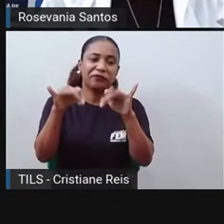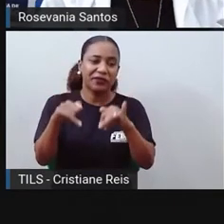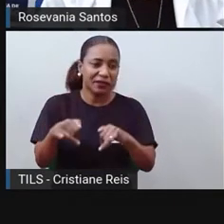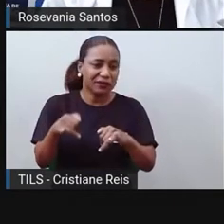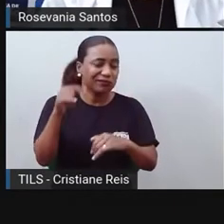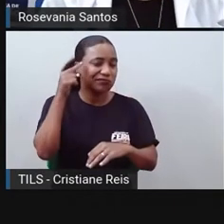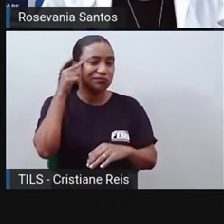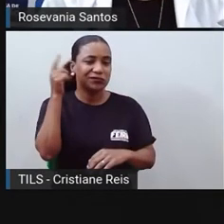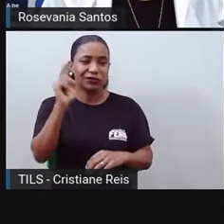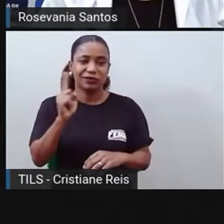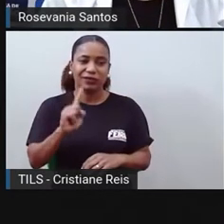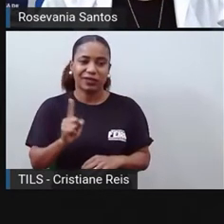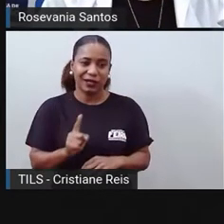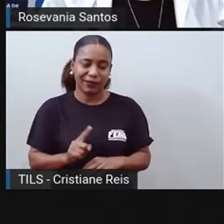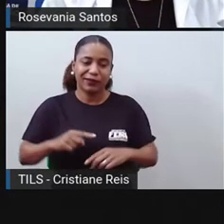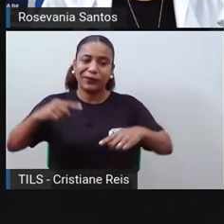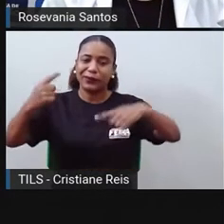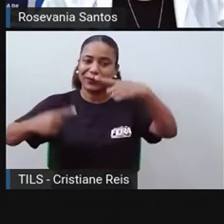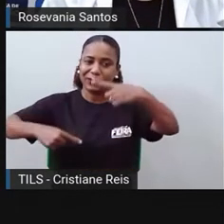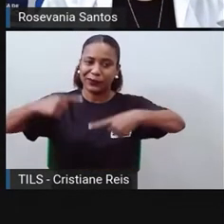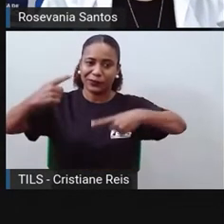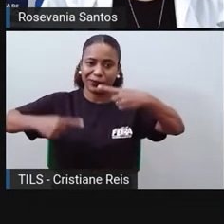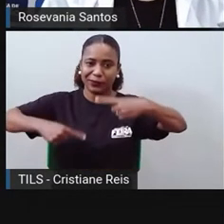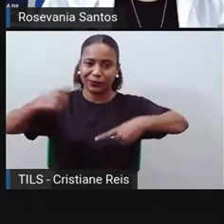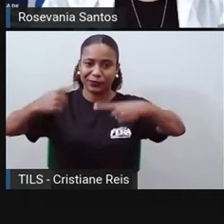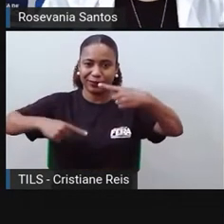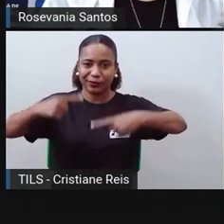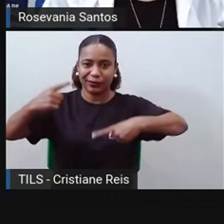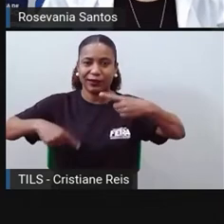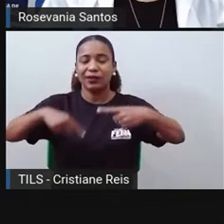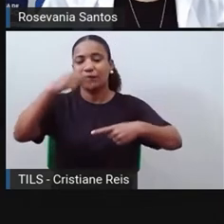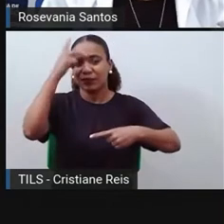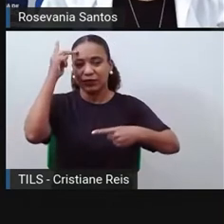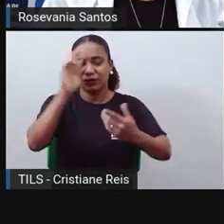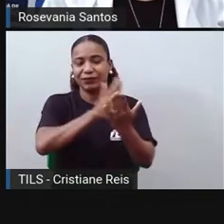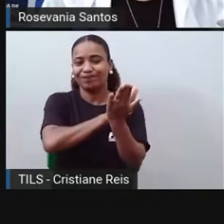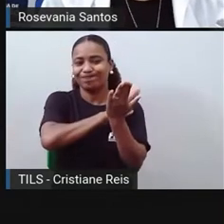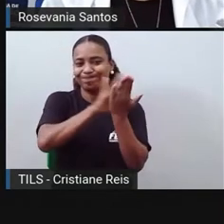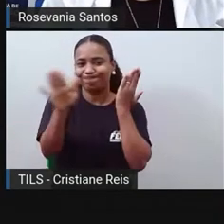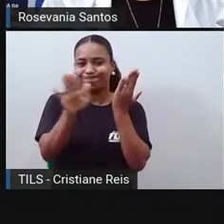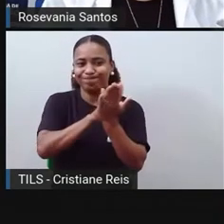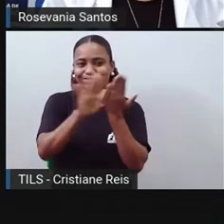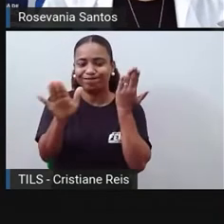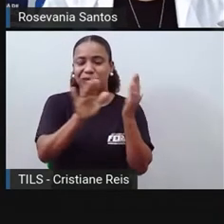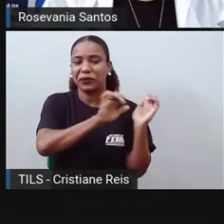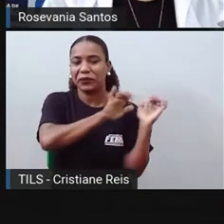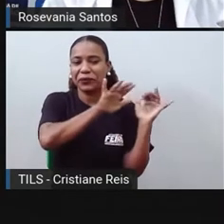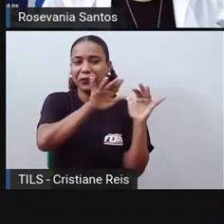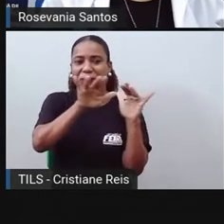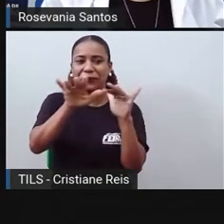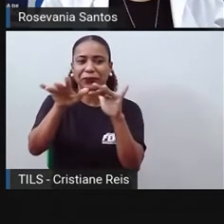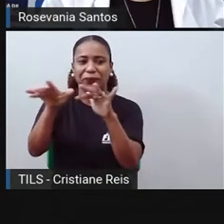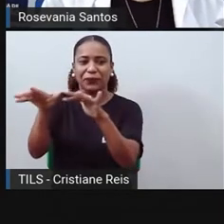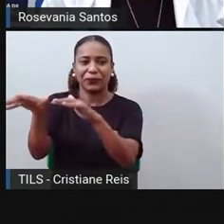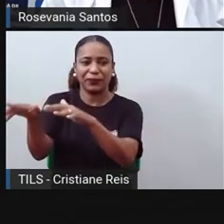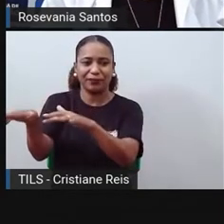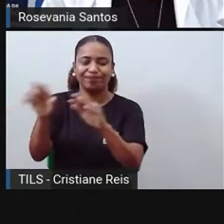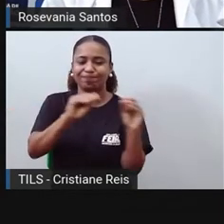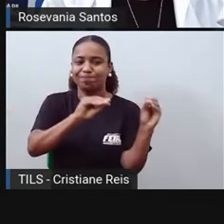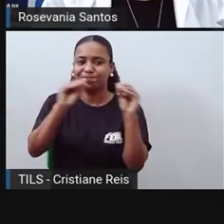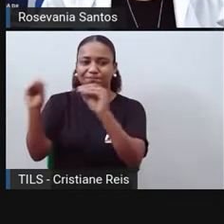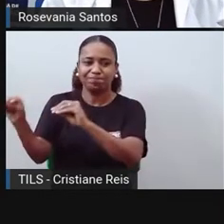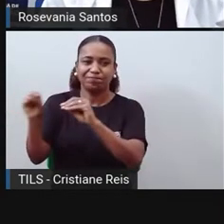continuam e cada vez mais, né, a diáspora é grande, né, tem uma grande migração aí desse espaço e as pessoas vão